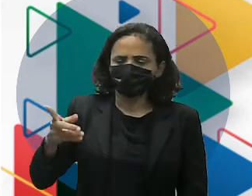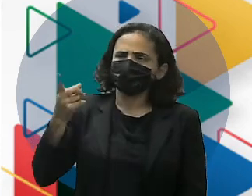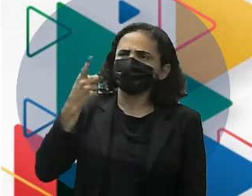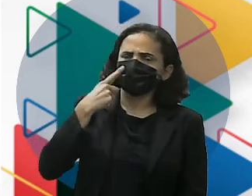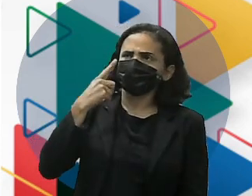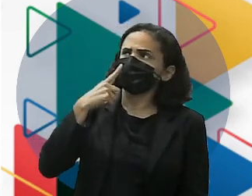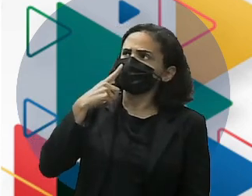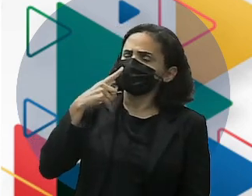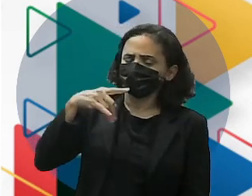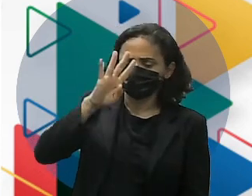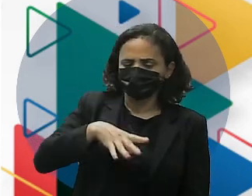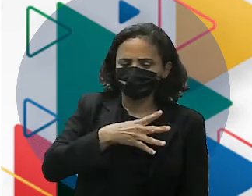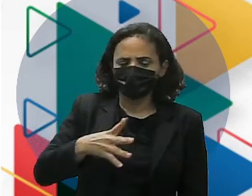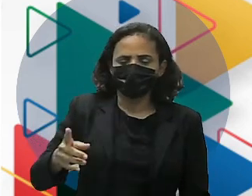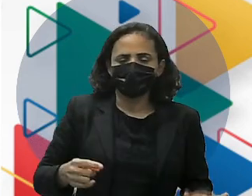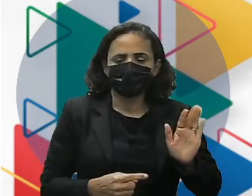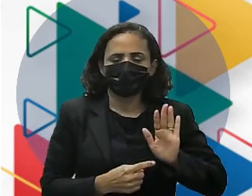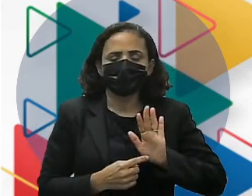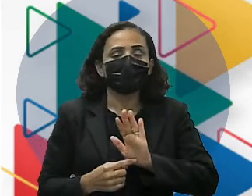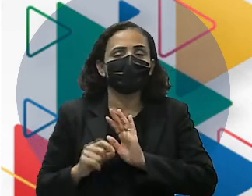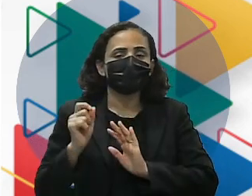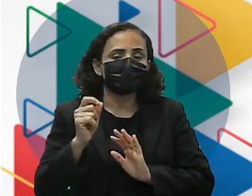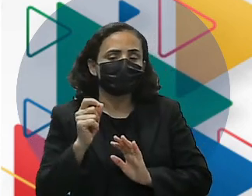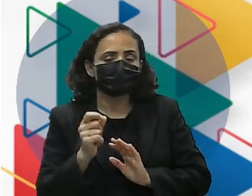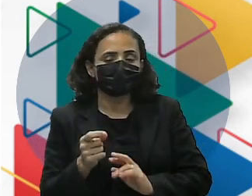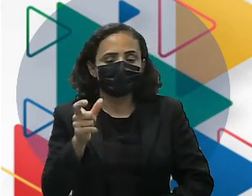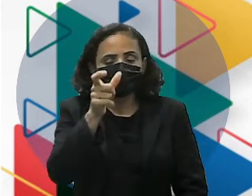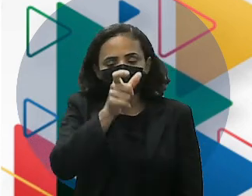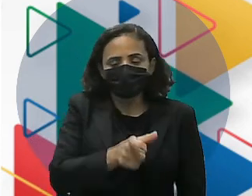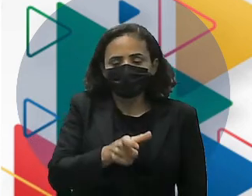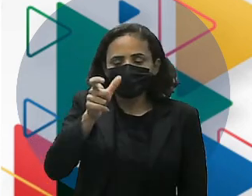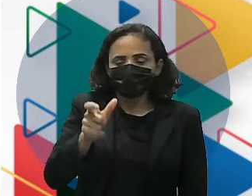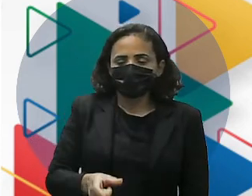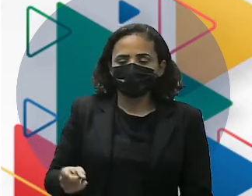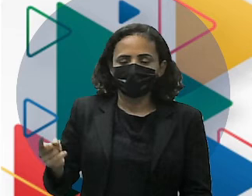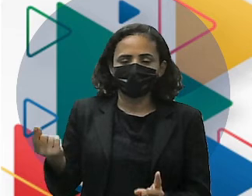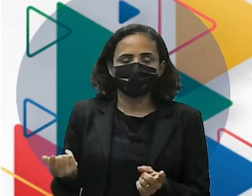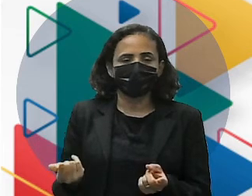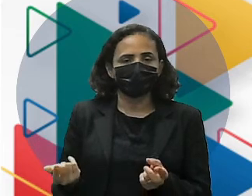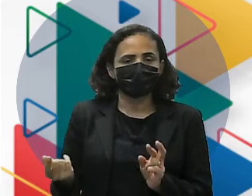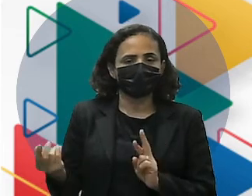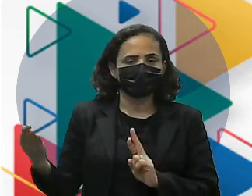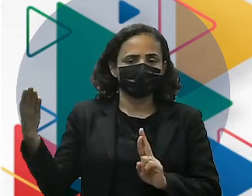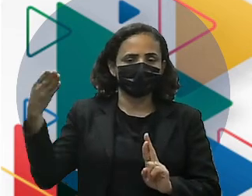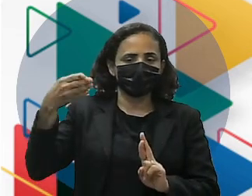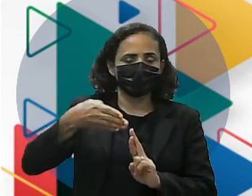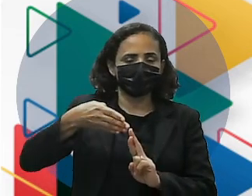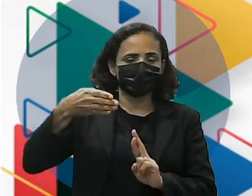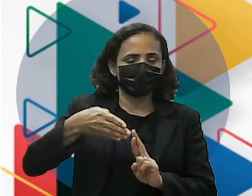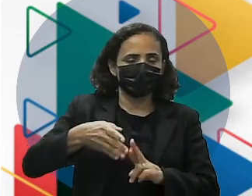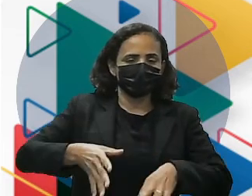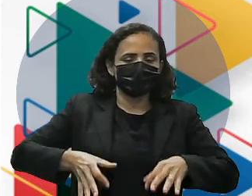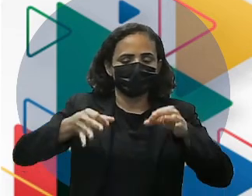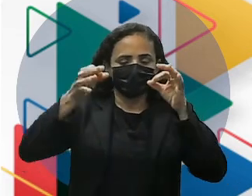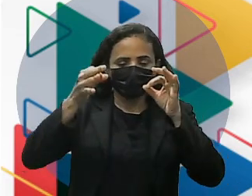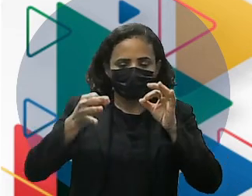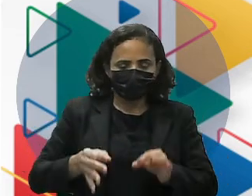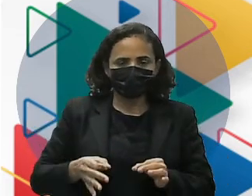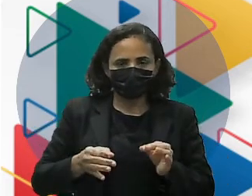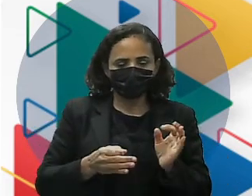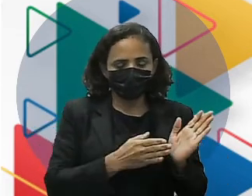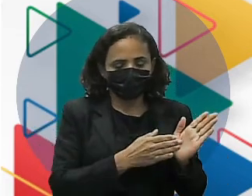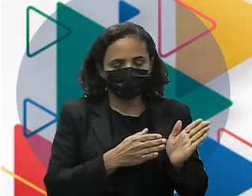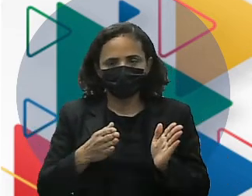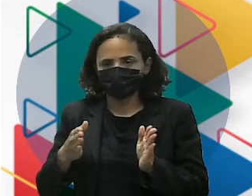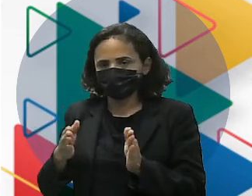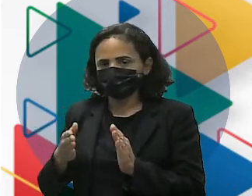quadro, indique o gráfico que representa a média de consumo para o período descrito.